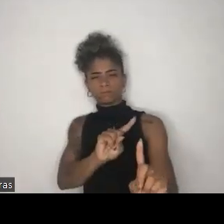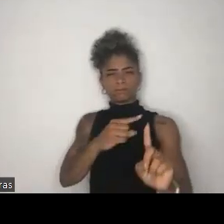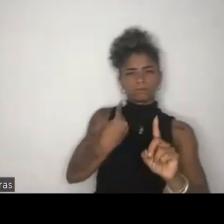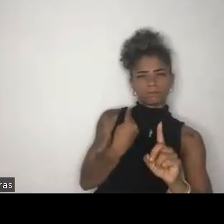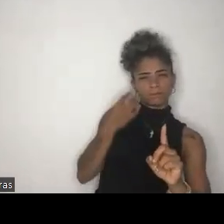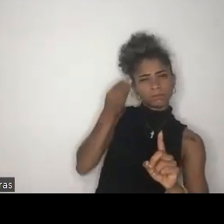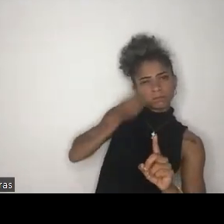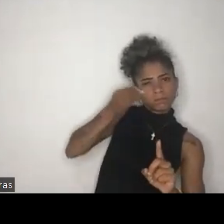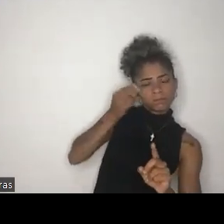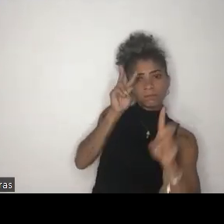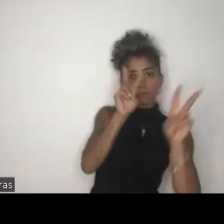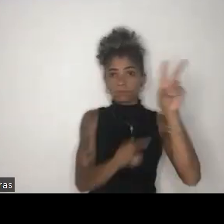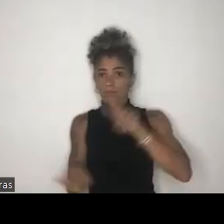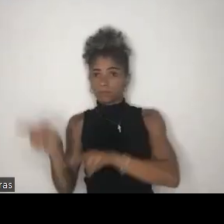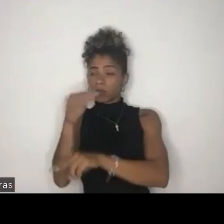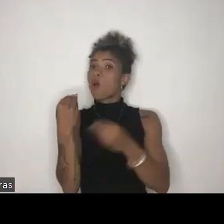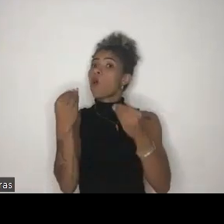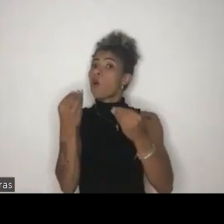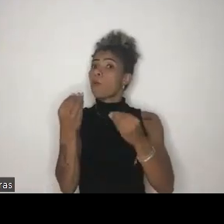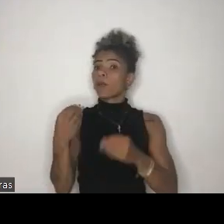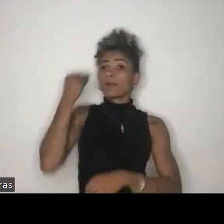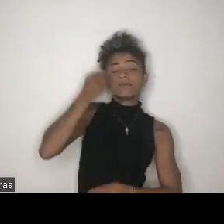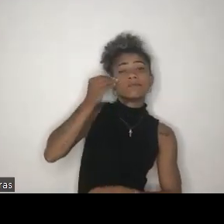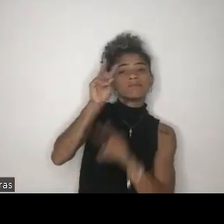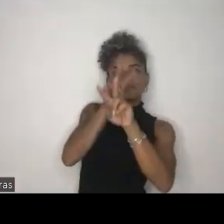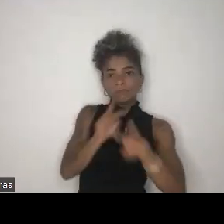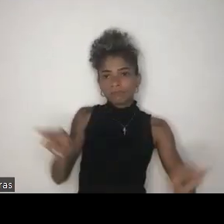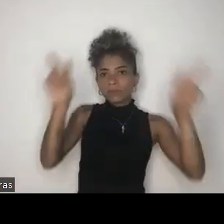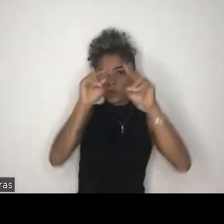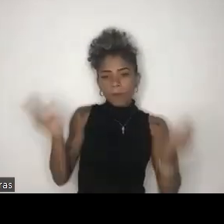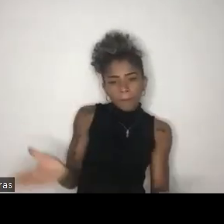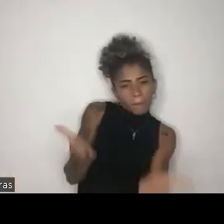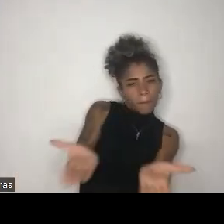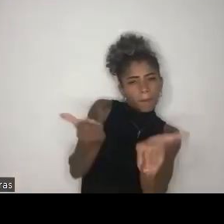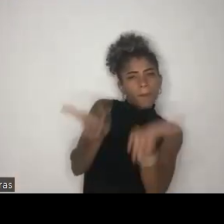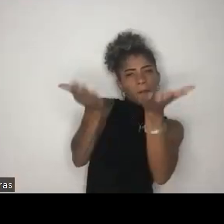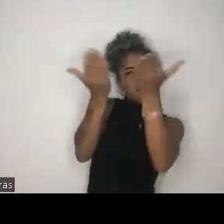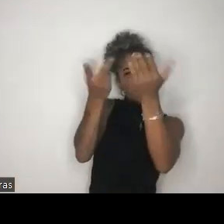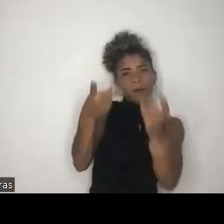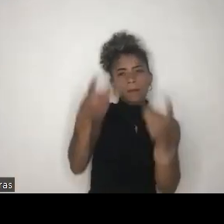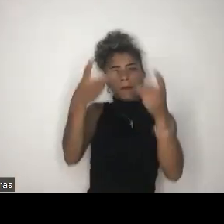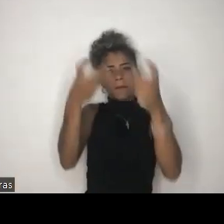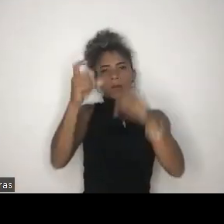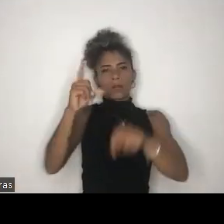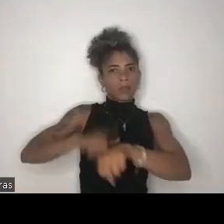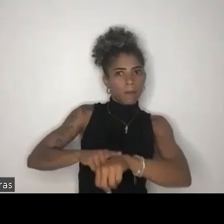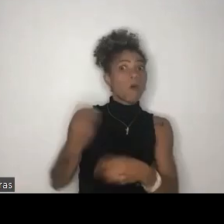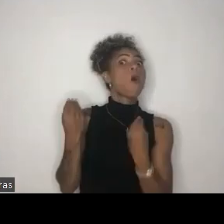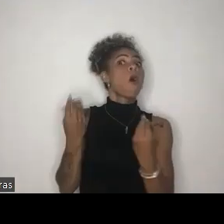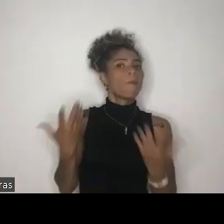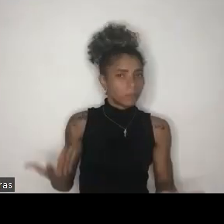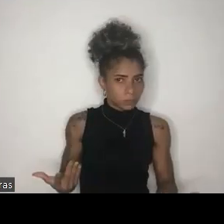como que essas experiências visuais podem acelerar ou reduzir a percepção de tempo como que elas podem